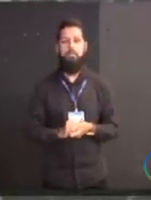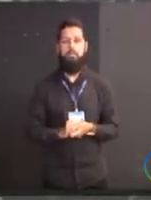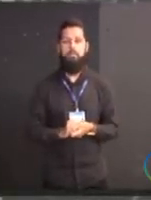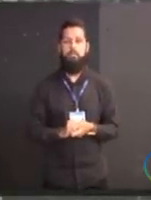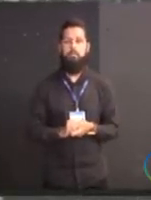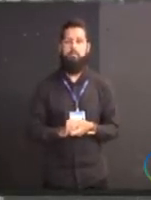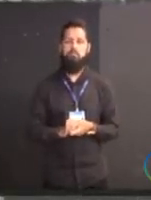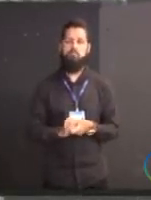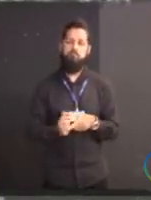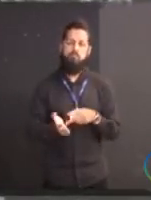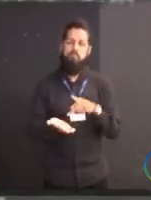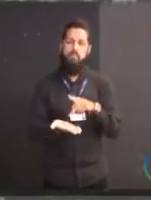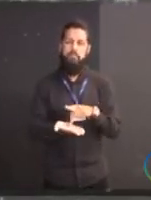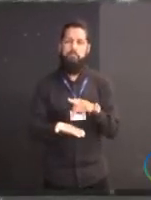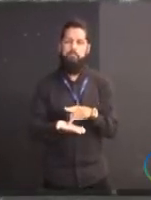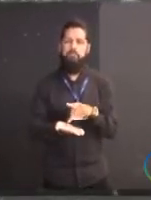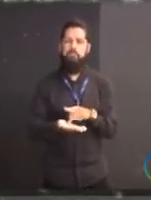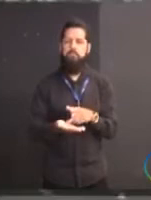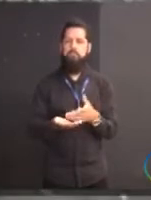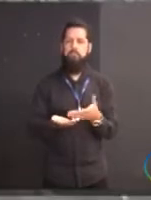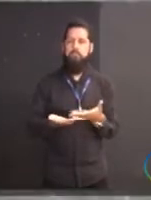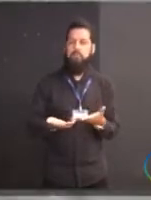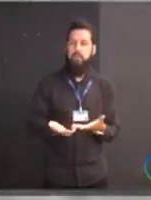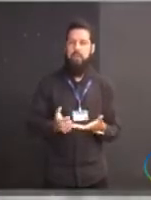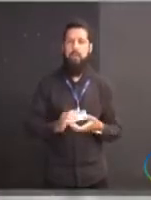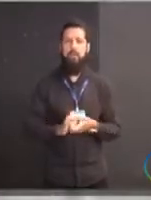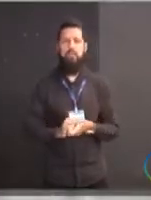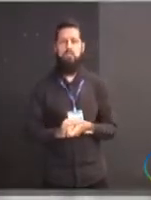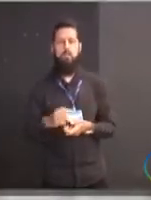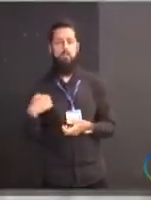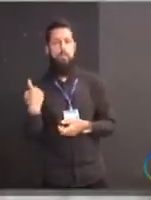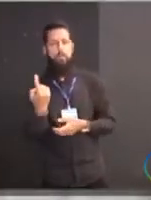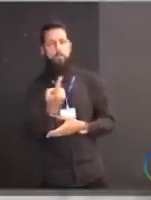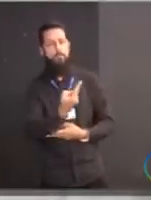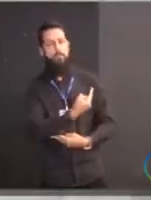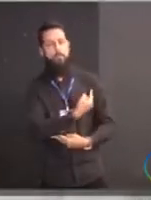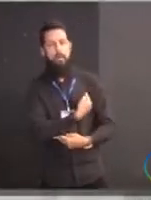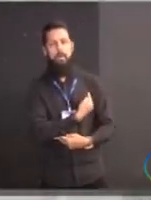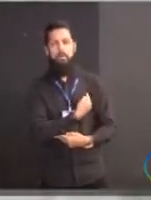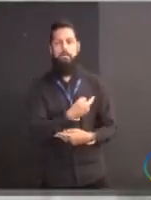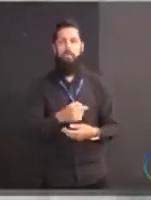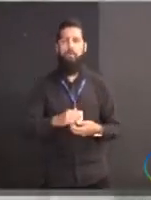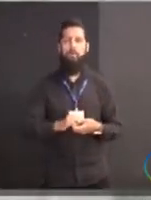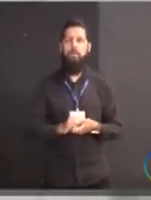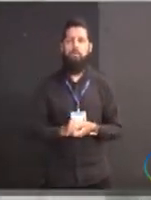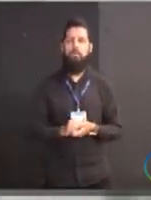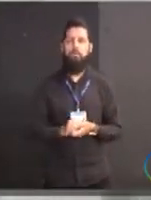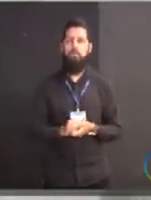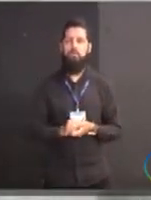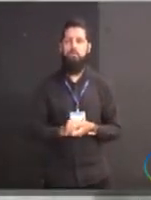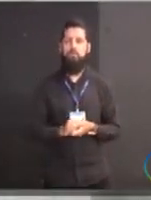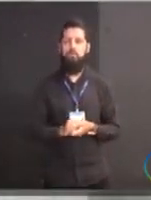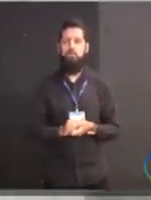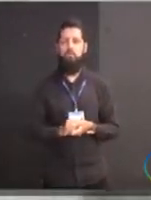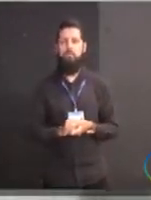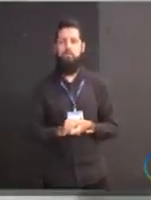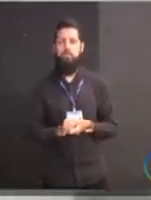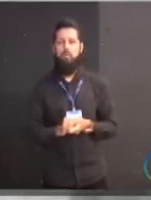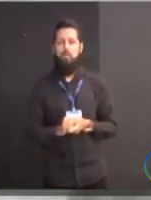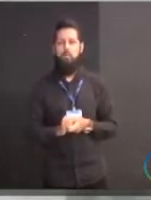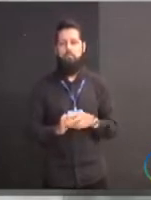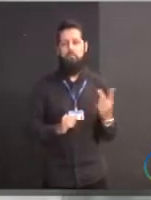realmente imprevisíveis para nós agora, em que a poluição dos valores